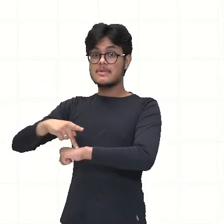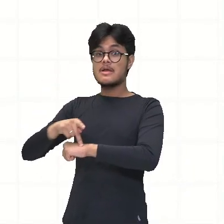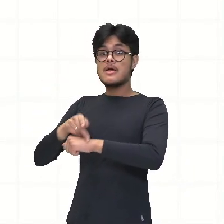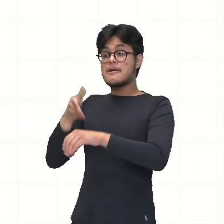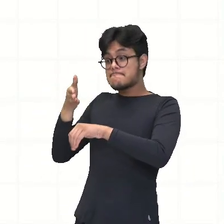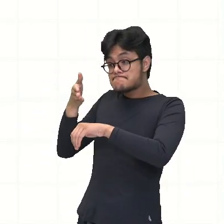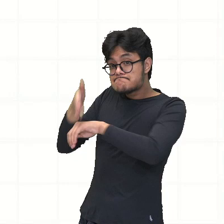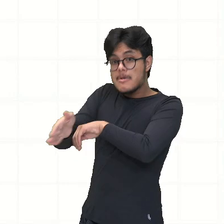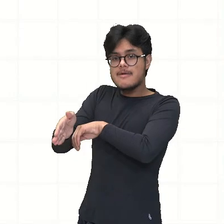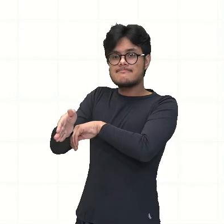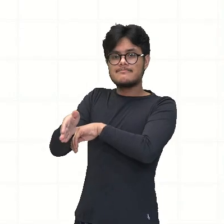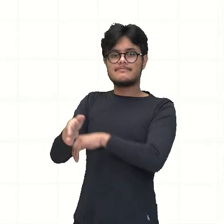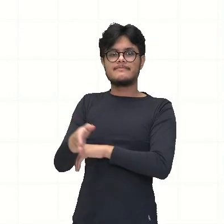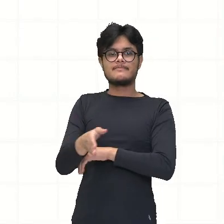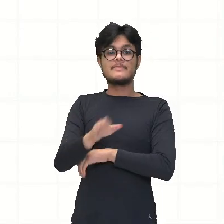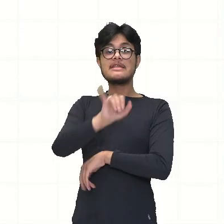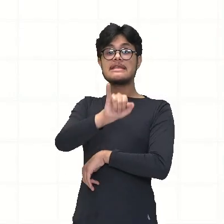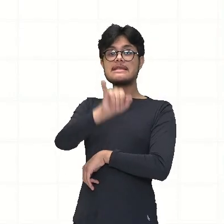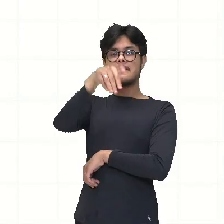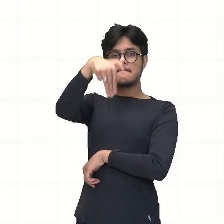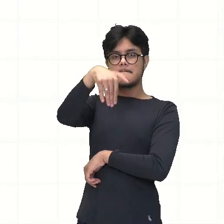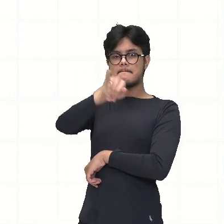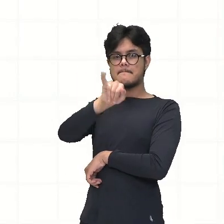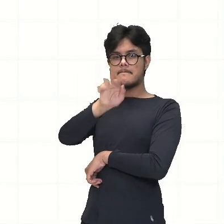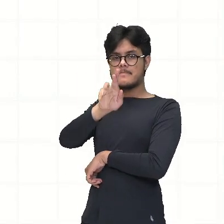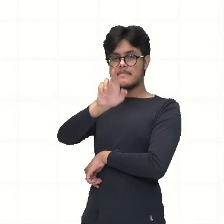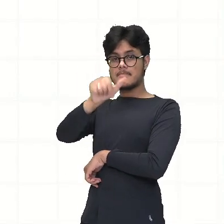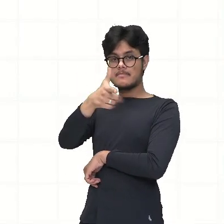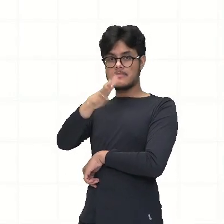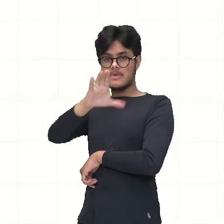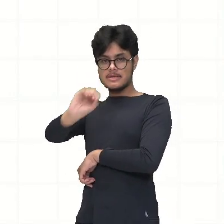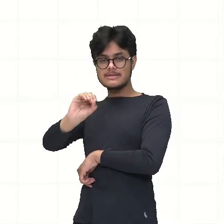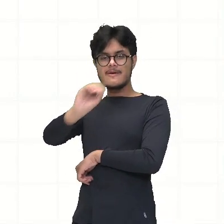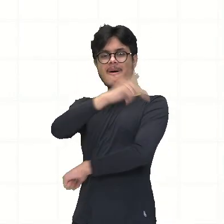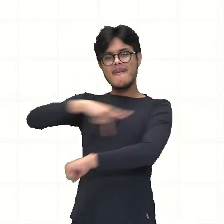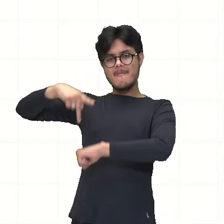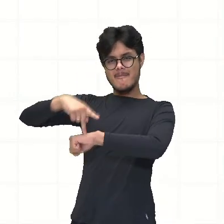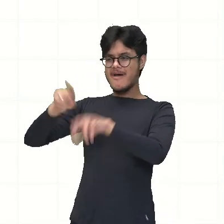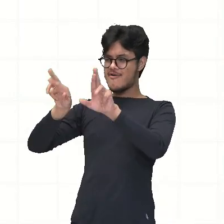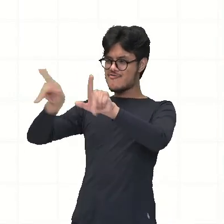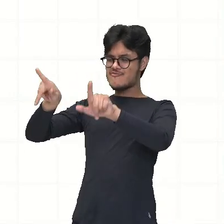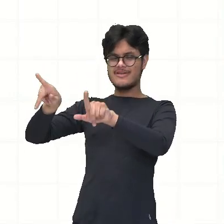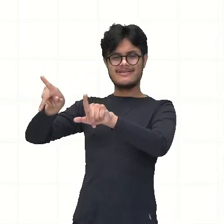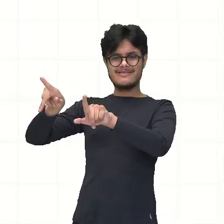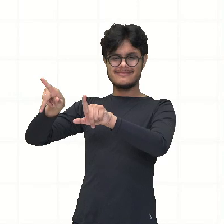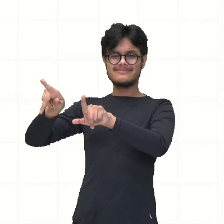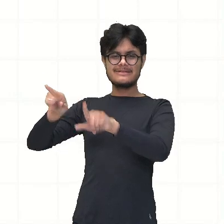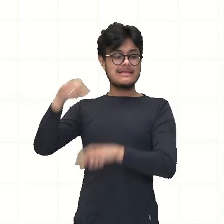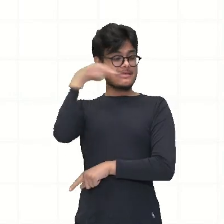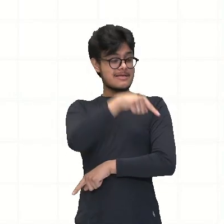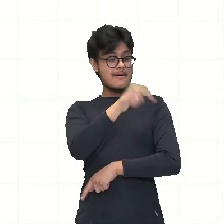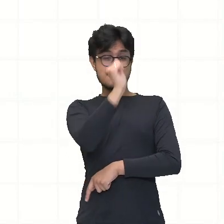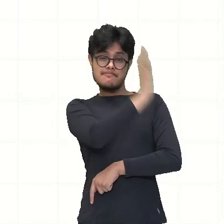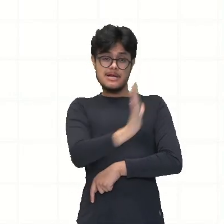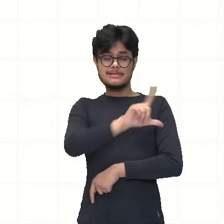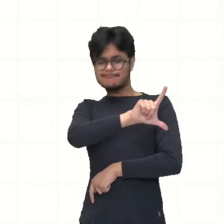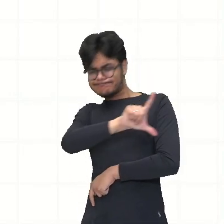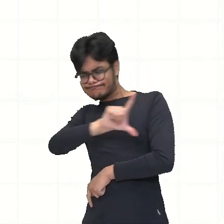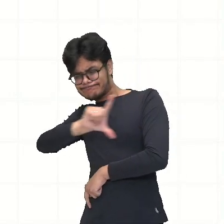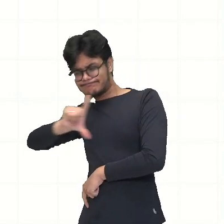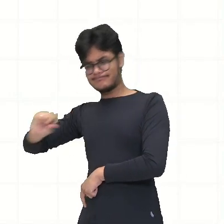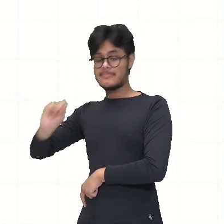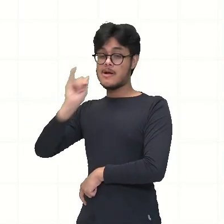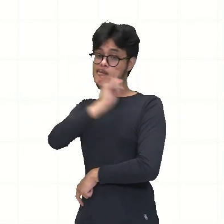entrando em um país diferente, tá bom? Então, eu já saí do Brasil, eu sou imigrante, a partir do momento